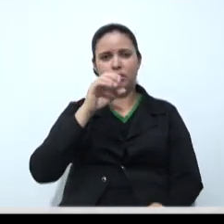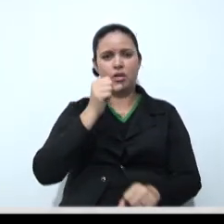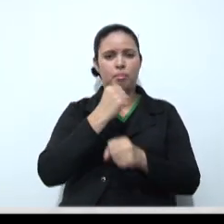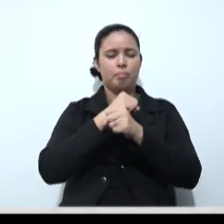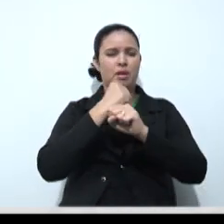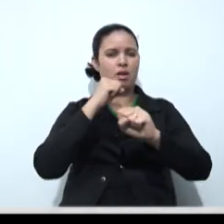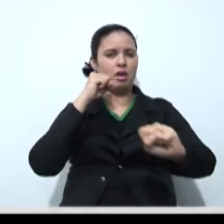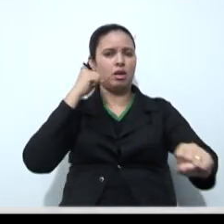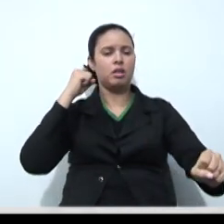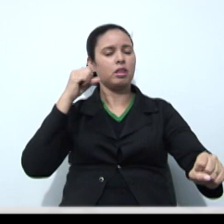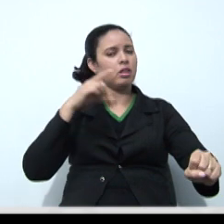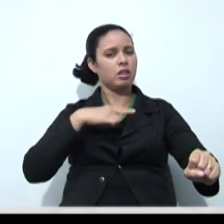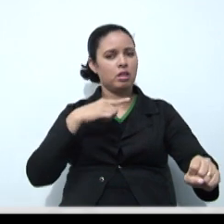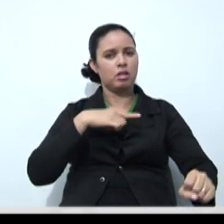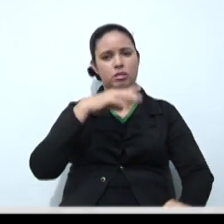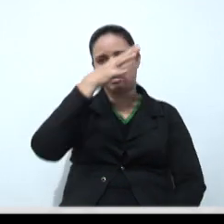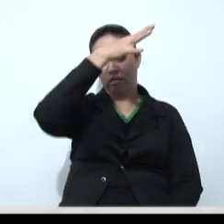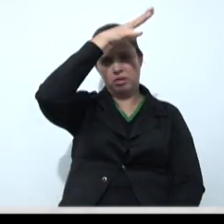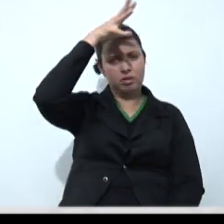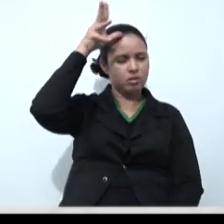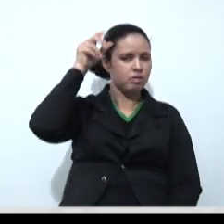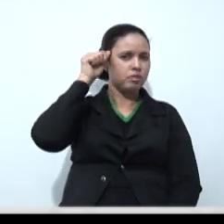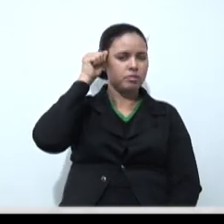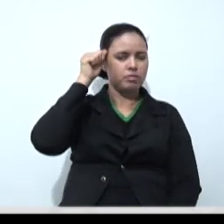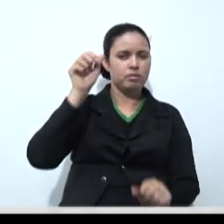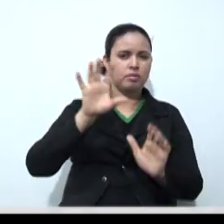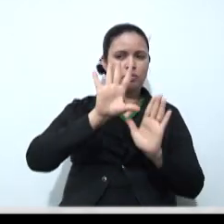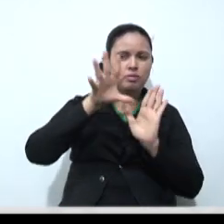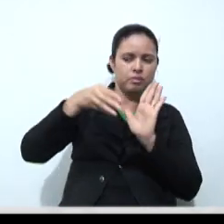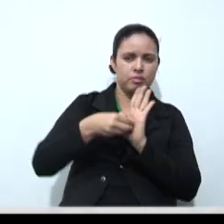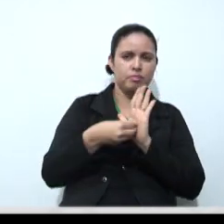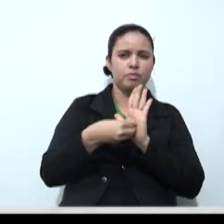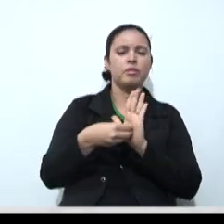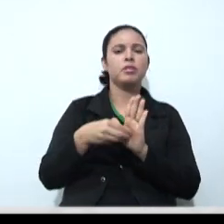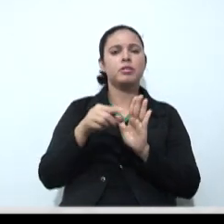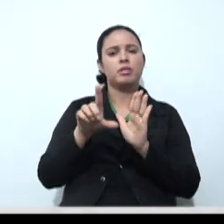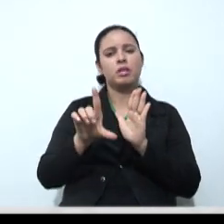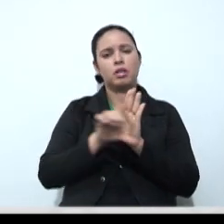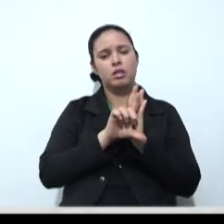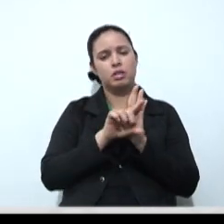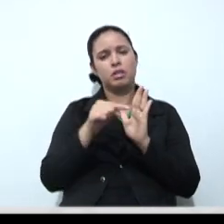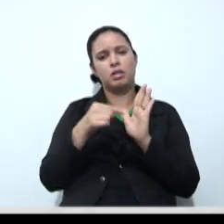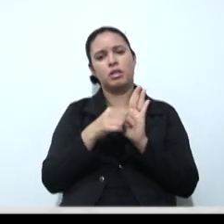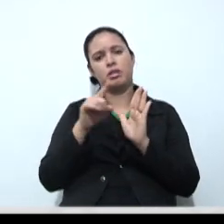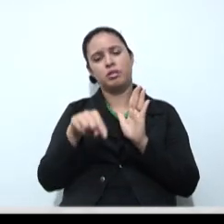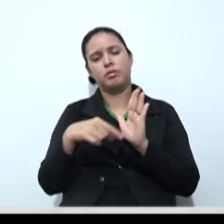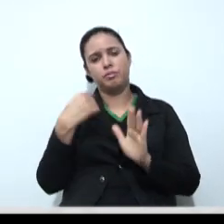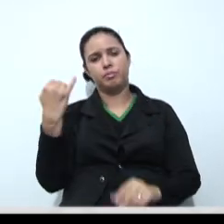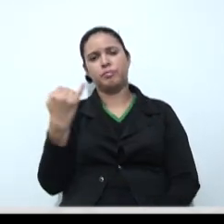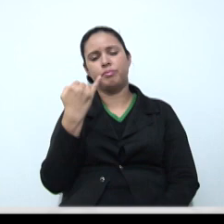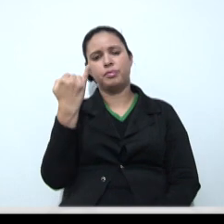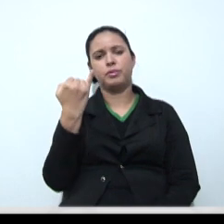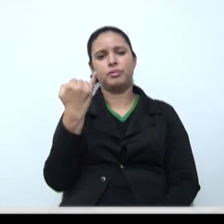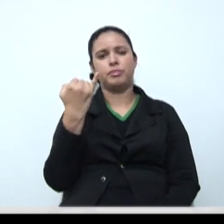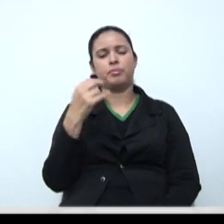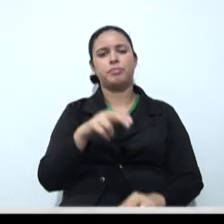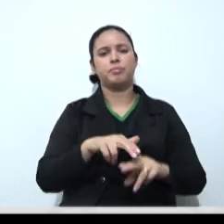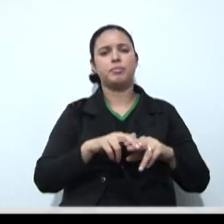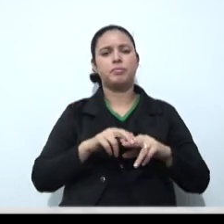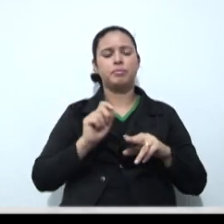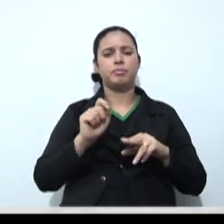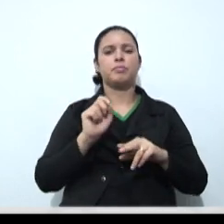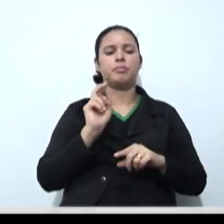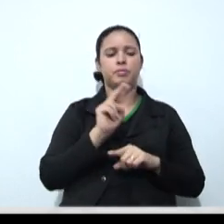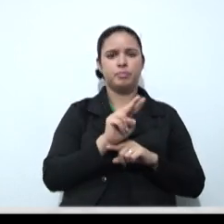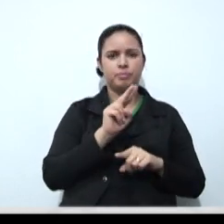nossa Amazônia como um todo. Estas leis são importantes e podem garantir a preservação do grande patrimônio ambiental do